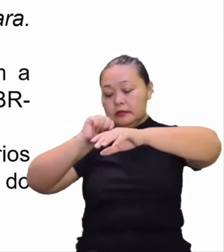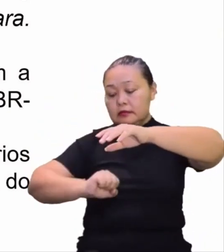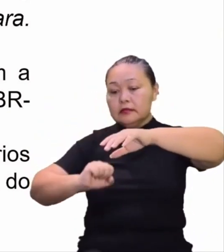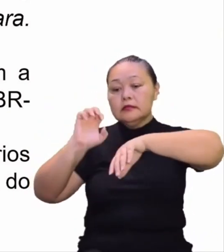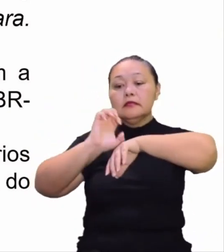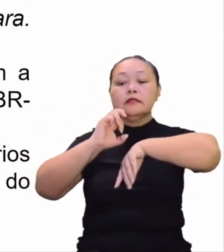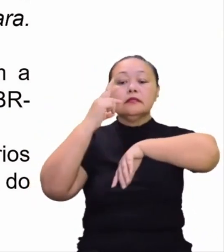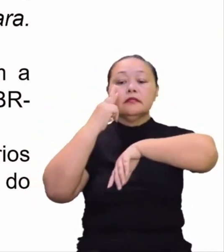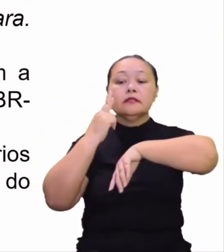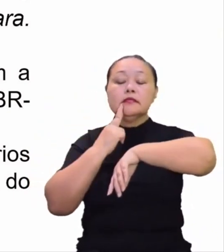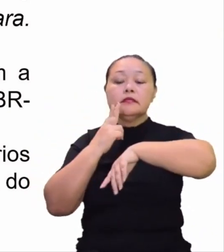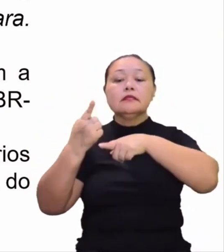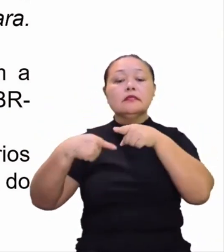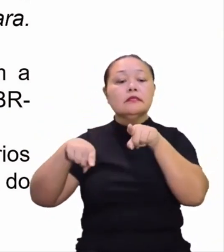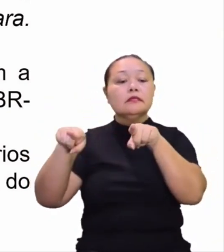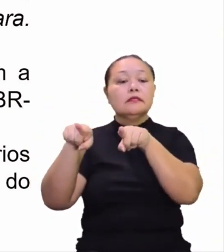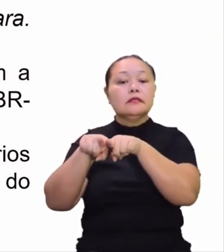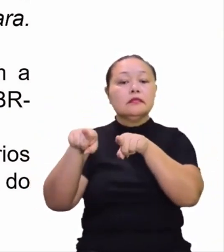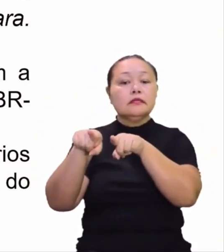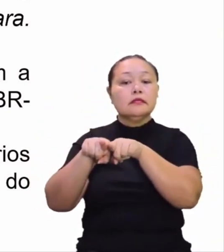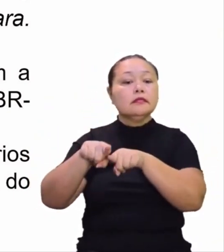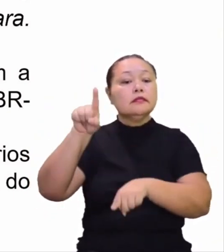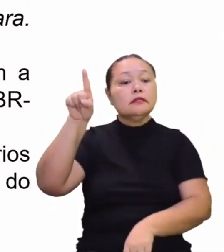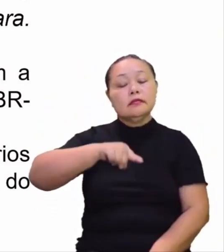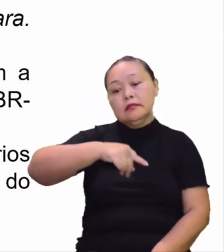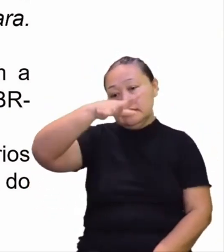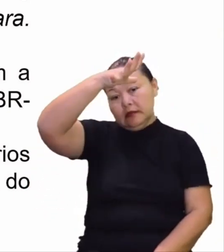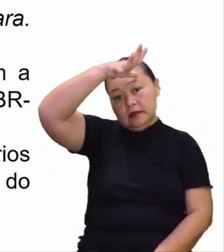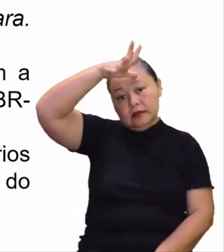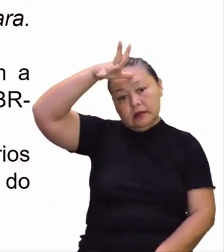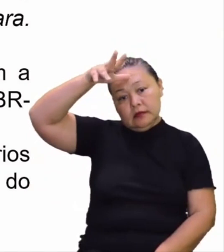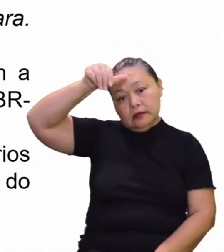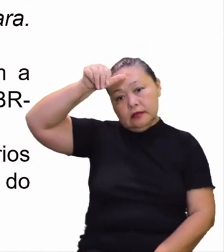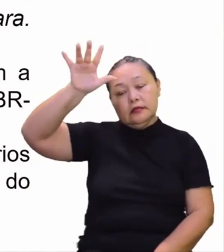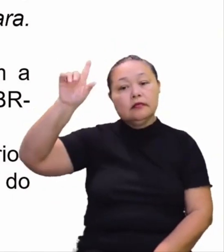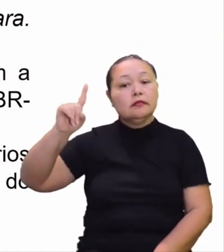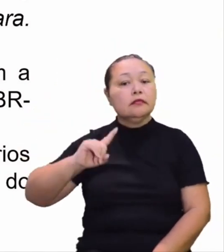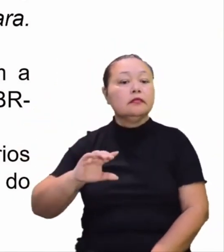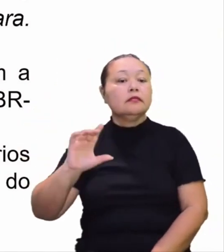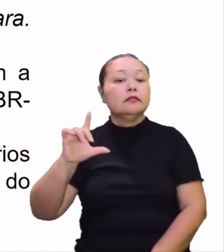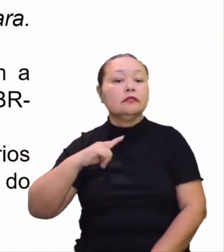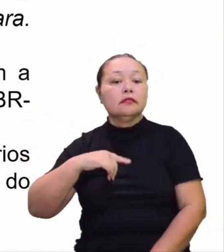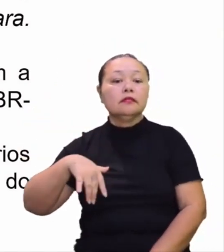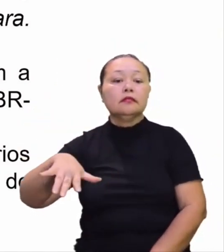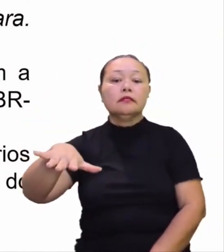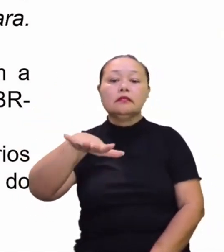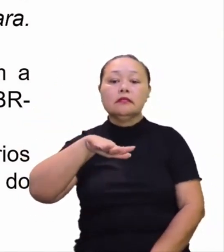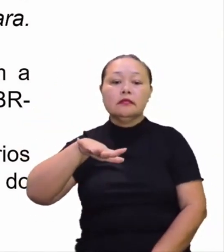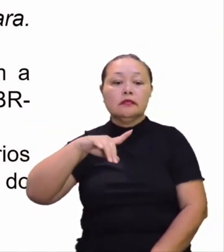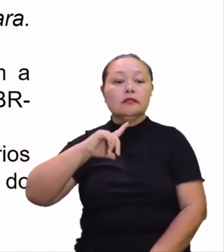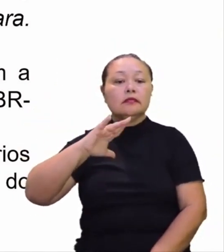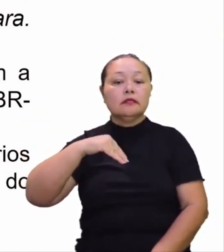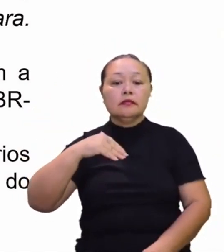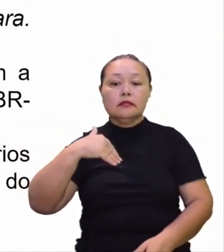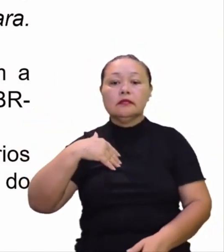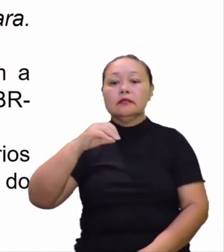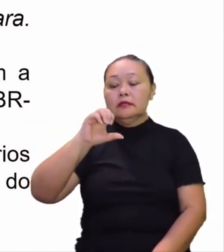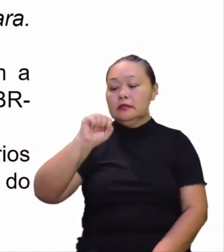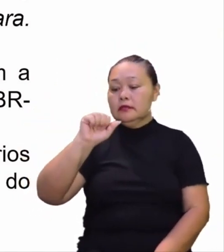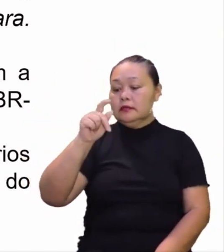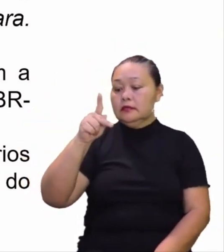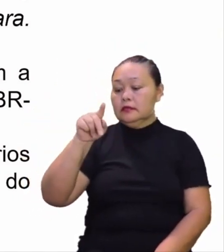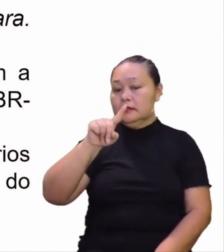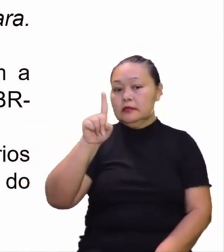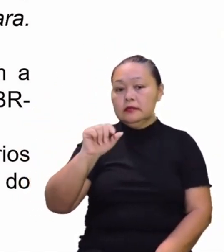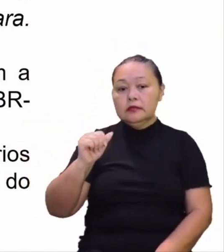de Rondônia e Amazonas. Sapezal é Mato Grosso, né? Isso. Em áreas aí, ó, de domínio prévio de cerrado. Ele vai de Sapezal,